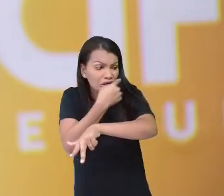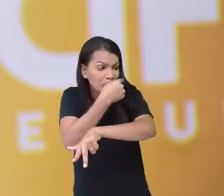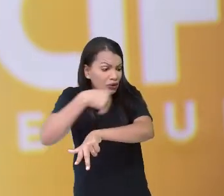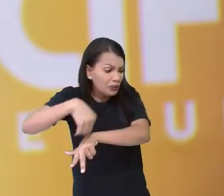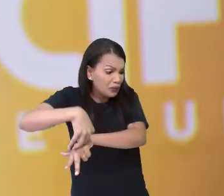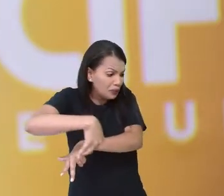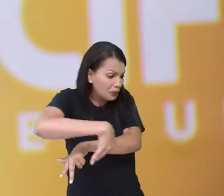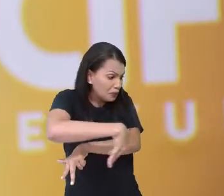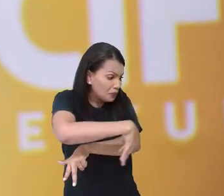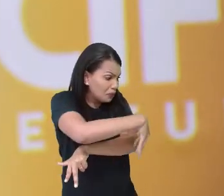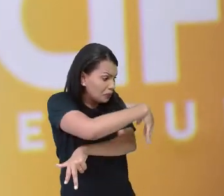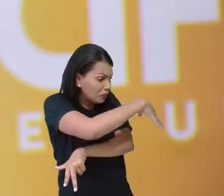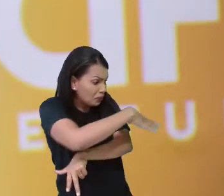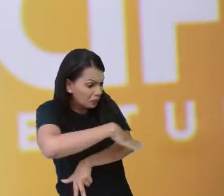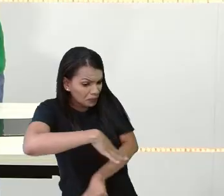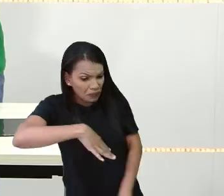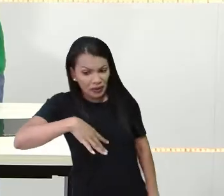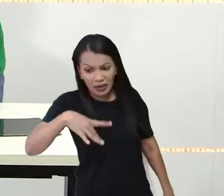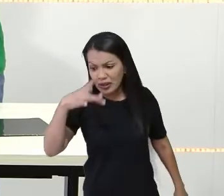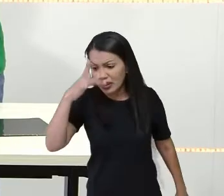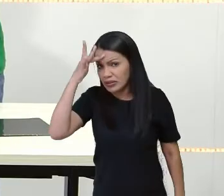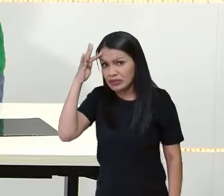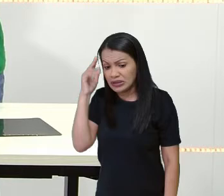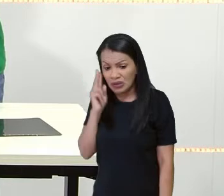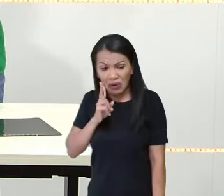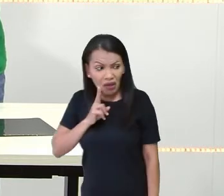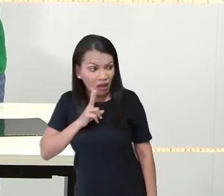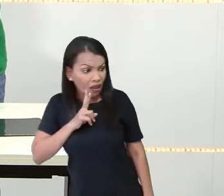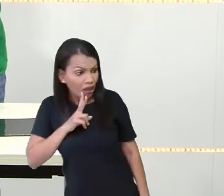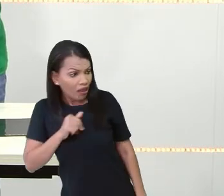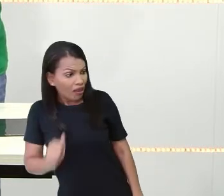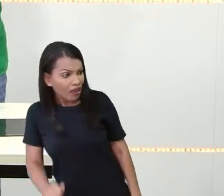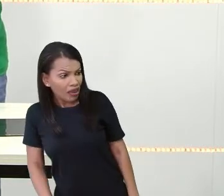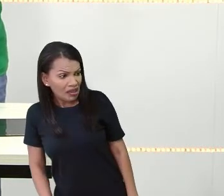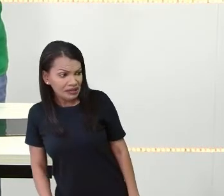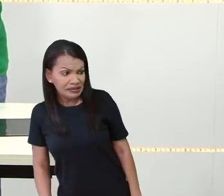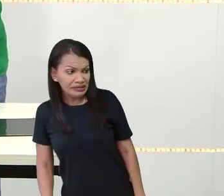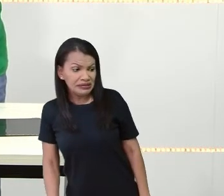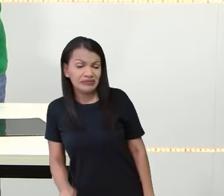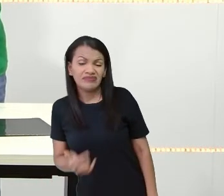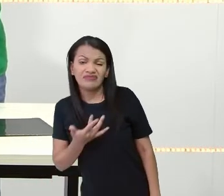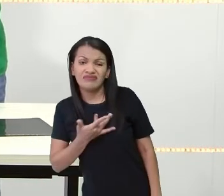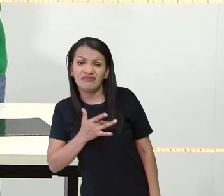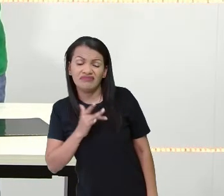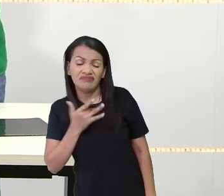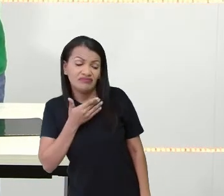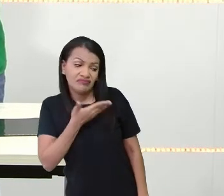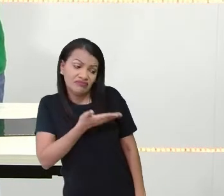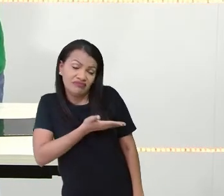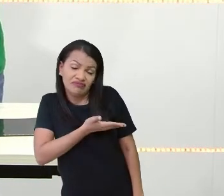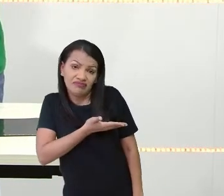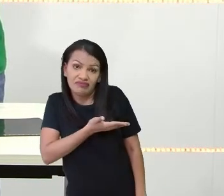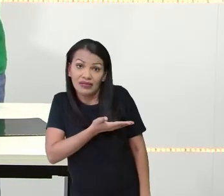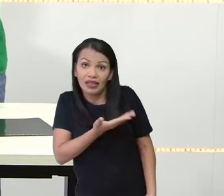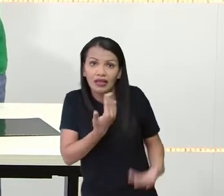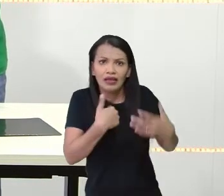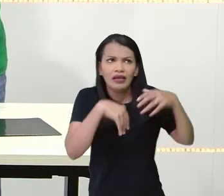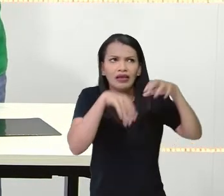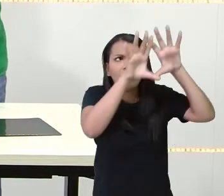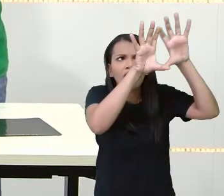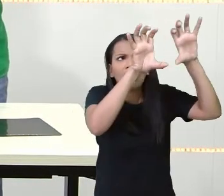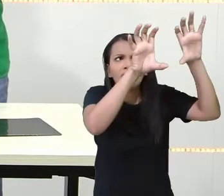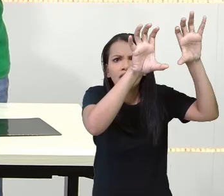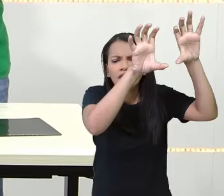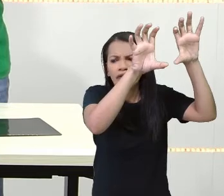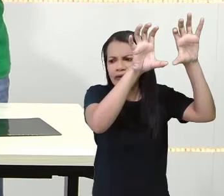enorme. E as pessoas olhavam para a galinha da Angola e sentiam pena dela. E a nuvem